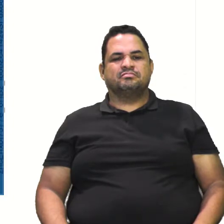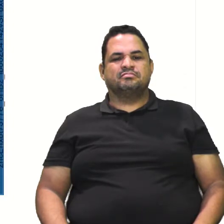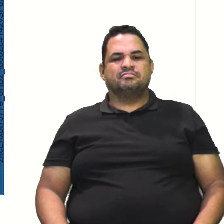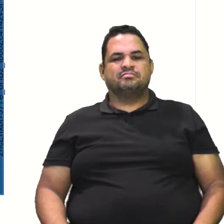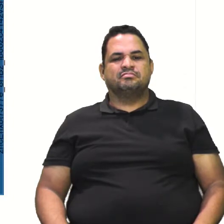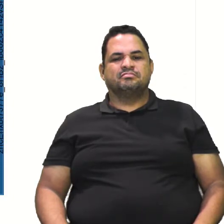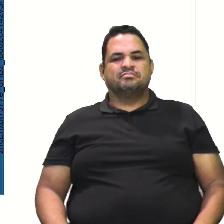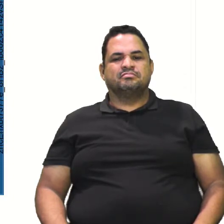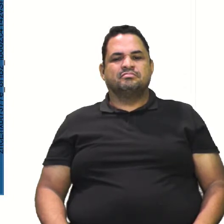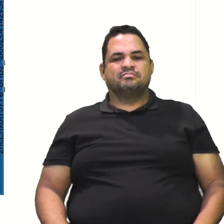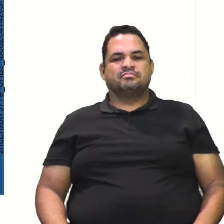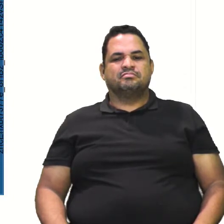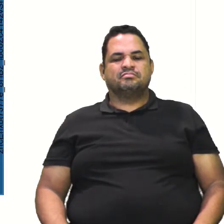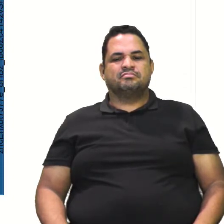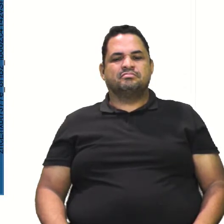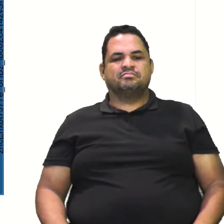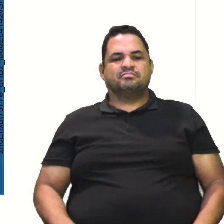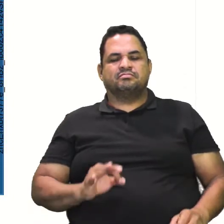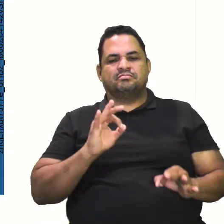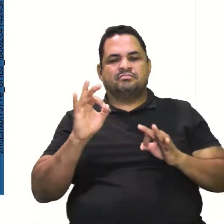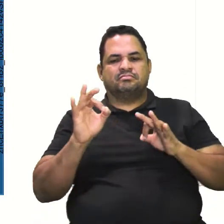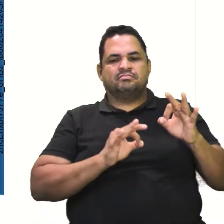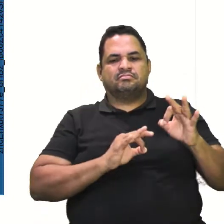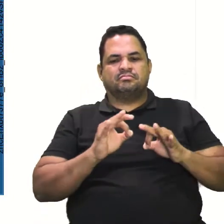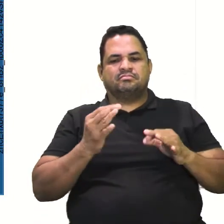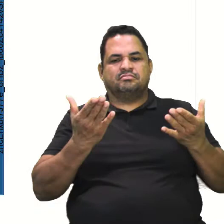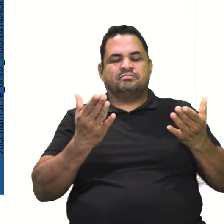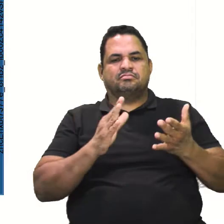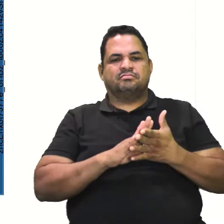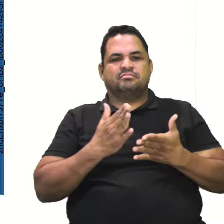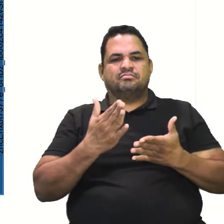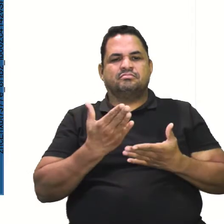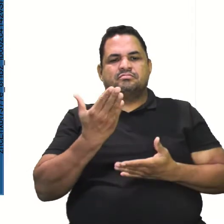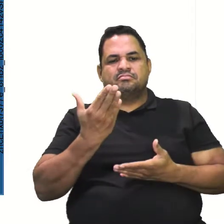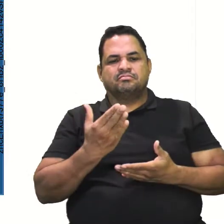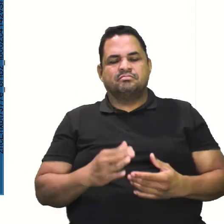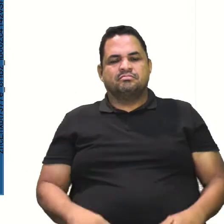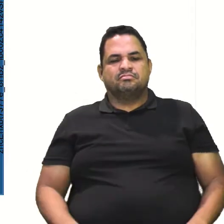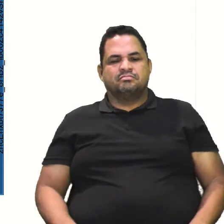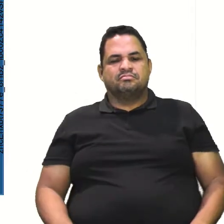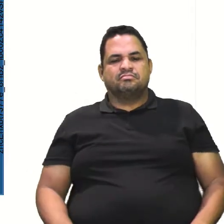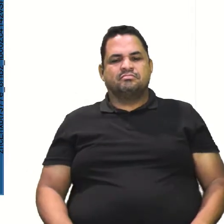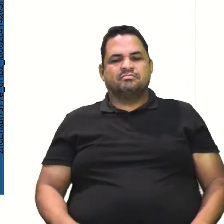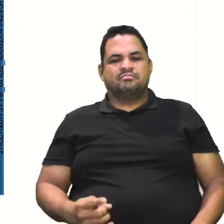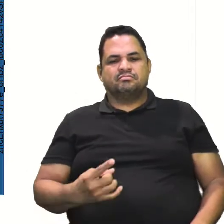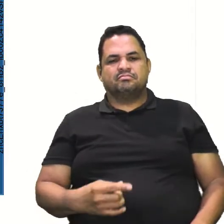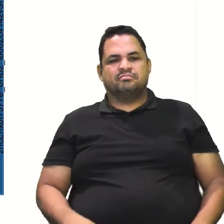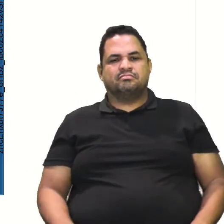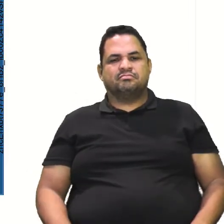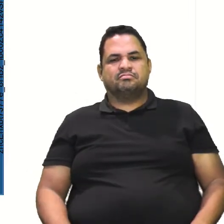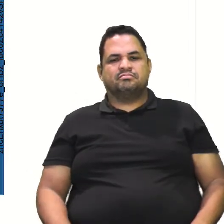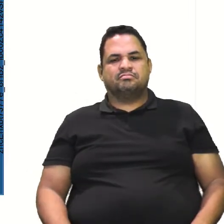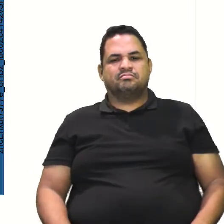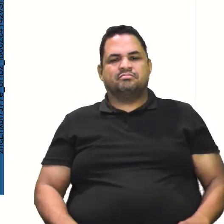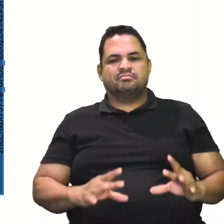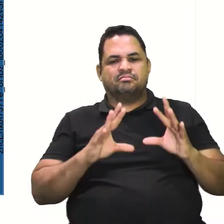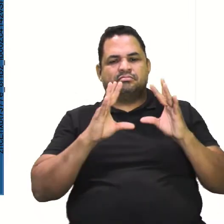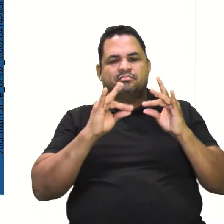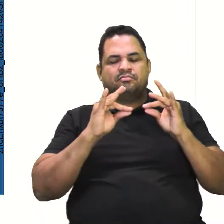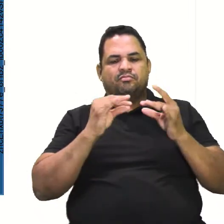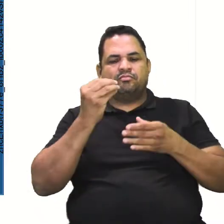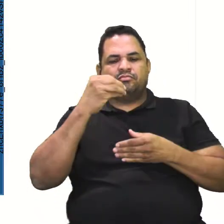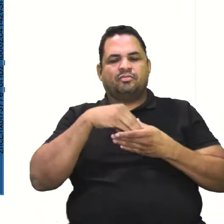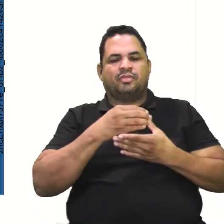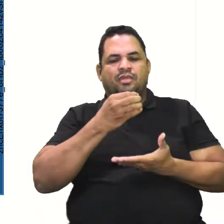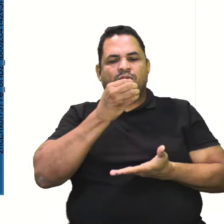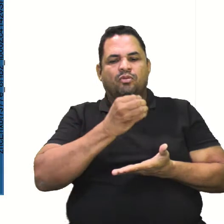Surgiu mostrar a errado. figura, porque o formato, então, né? A forma do nosso querido líquido aqui dentro